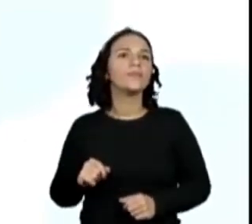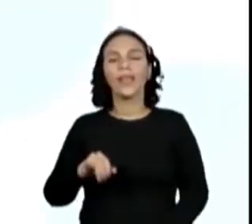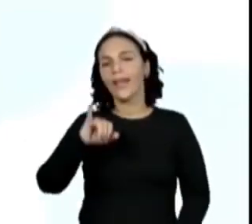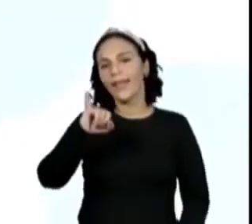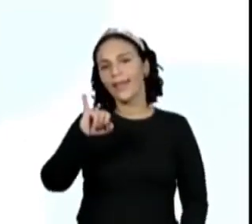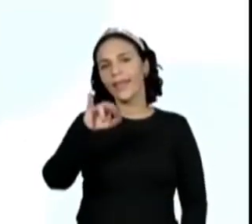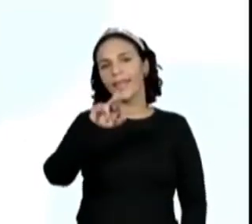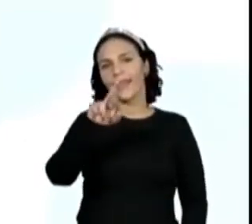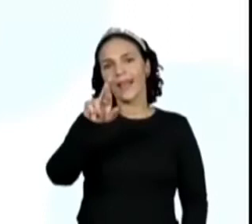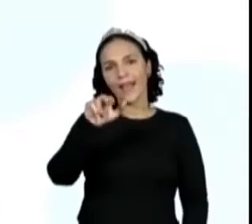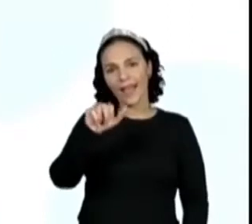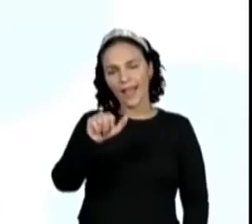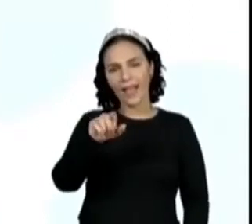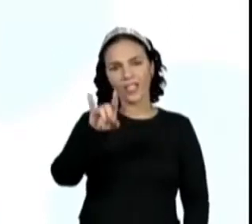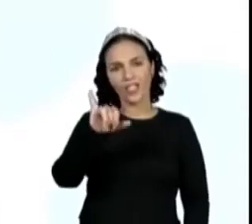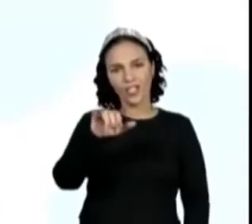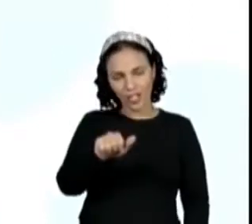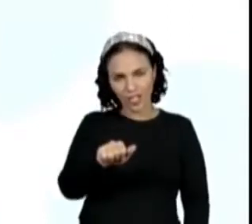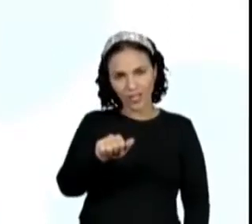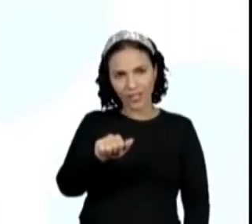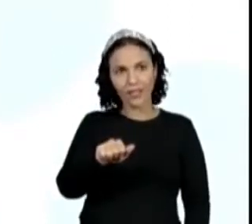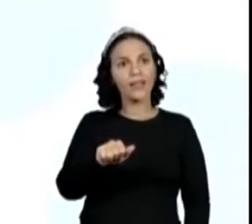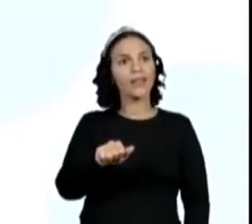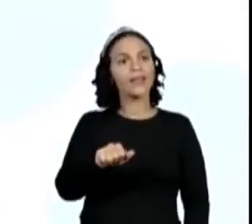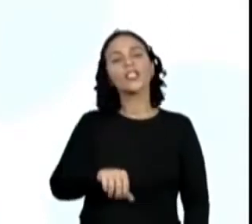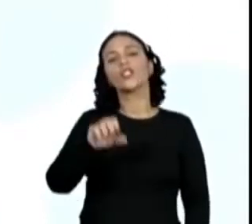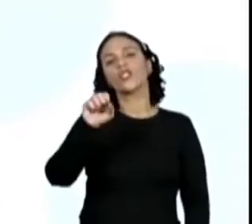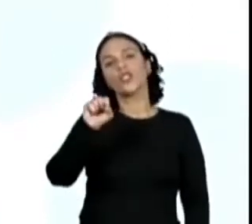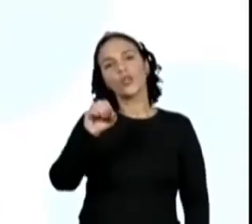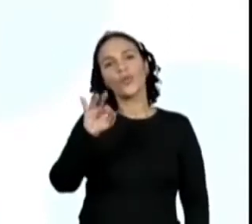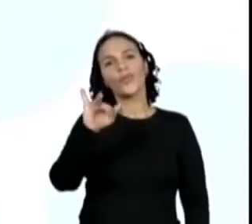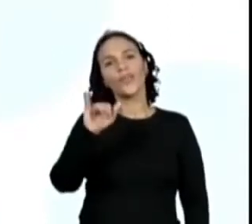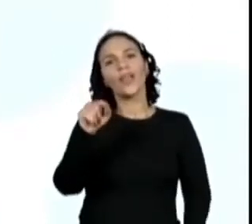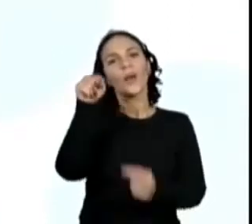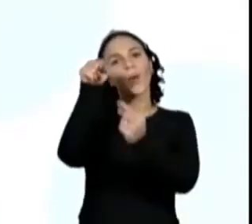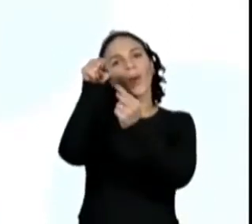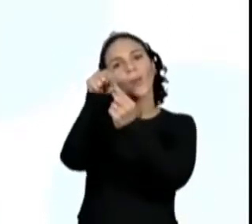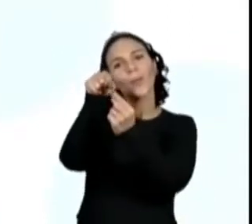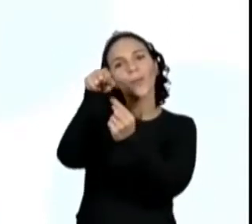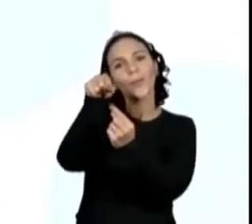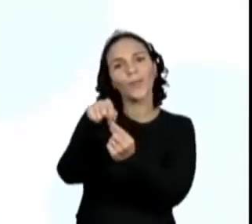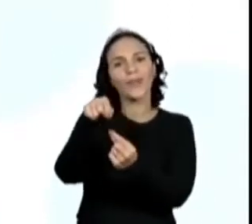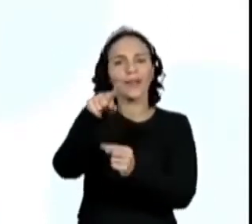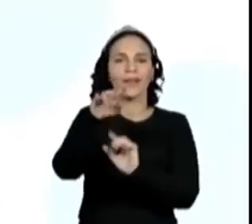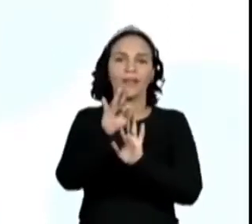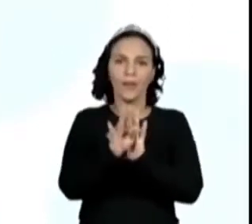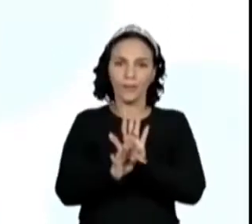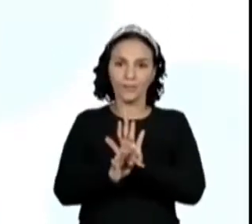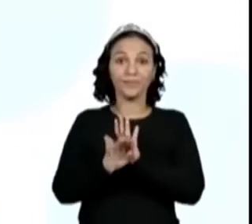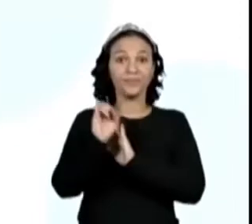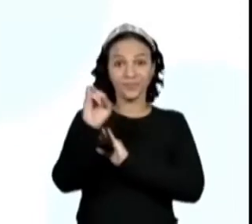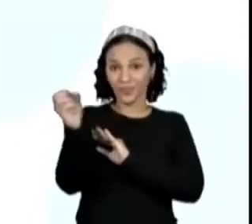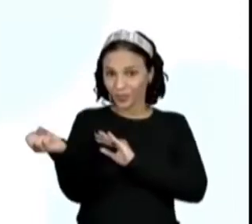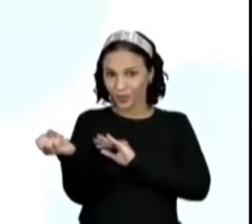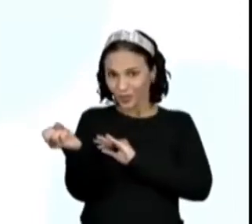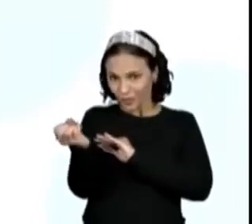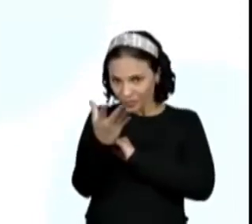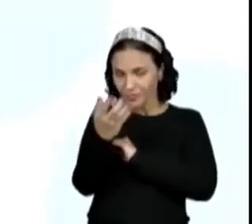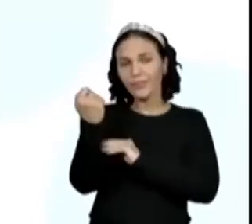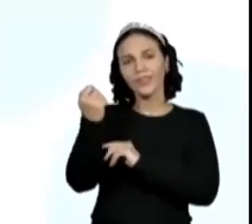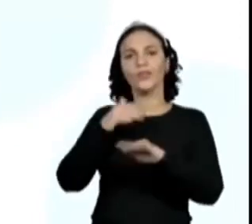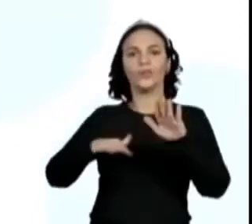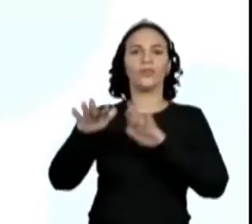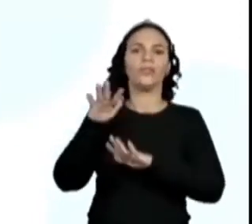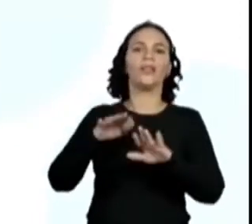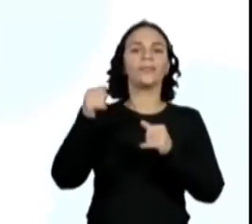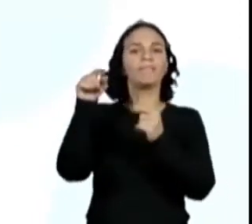Irradia com Sofia. Essa é uma característica desse tipo de texto. Então, se a gente for escrever uma nova versão, eu tenho que tomar esse cuidado. Tem